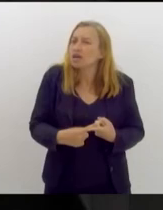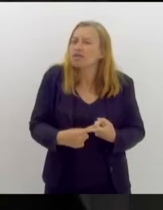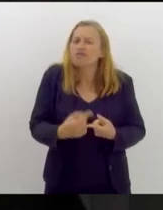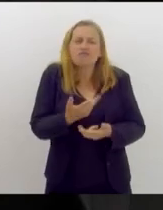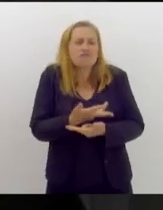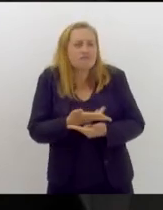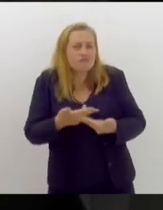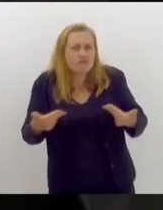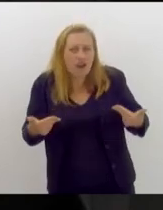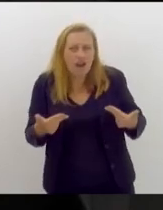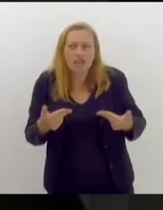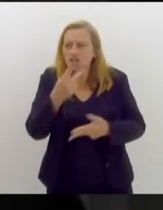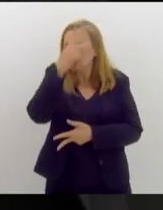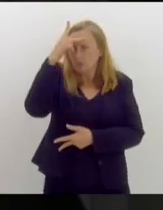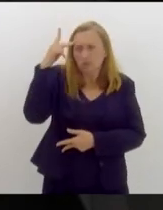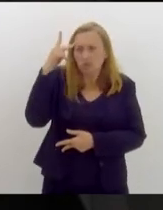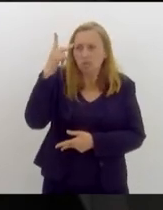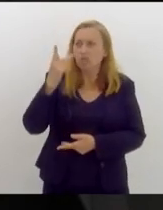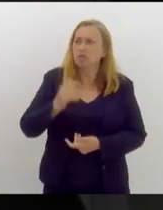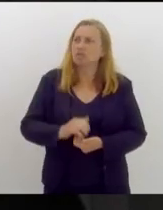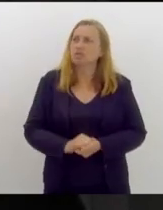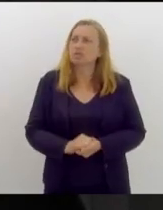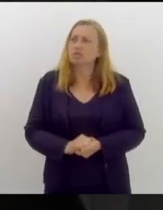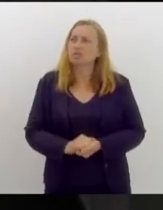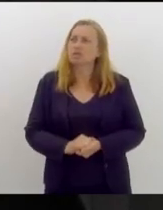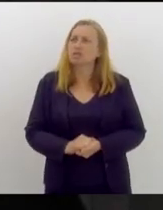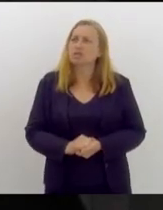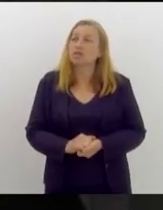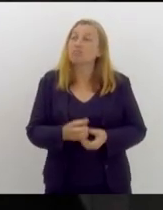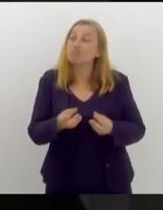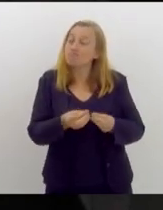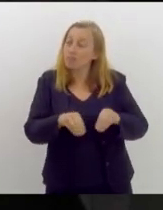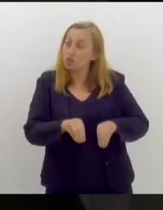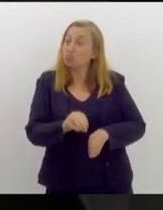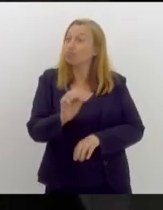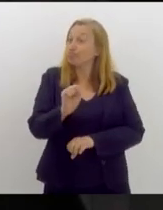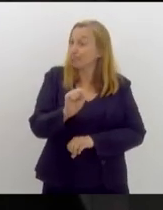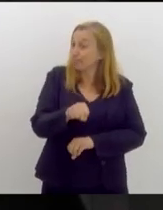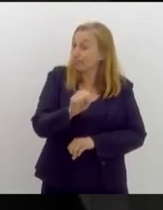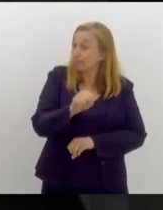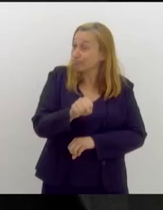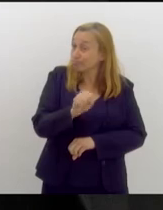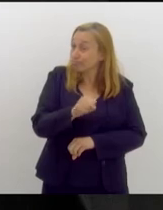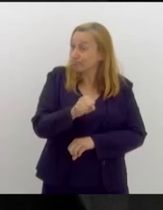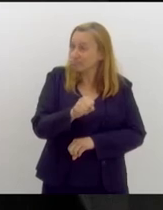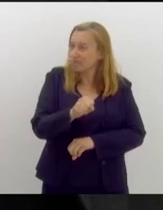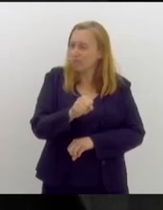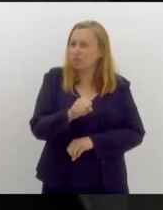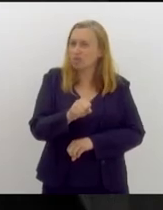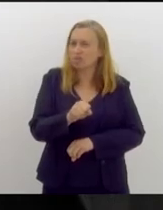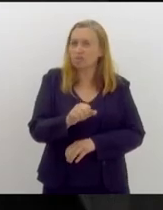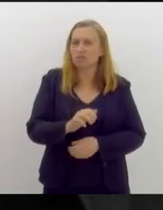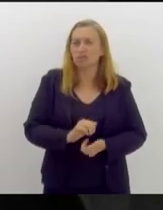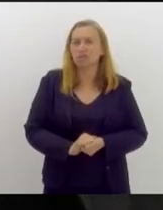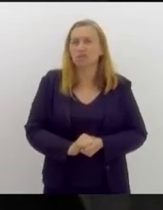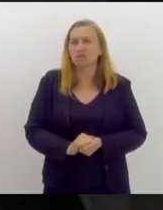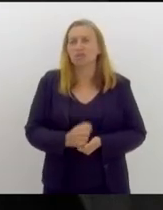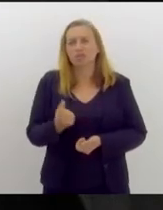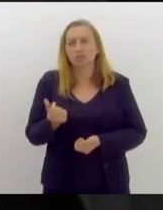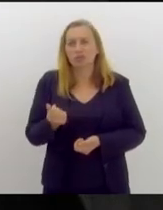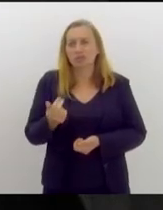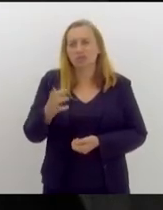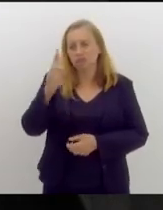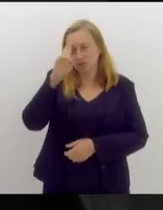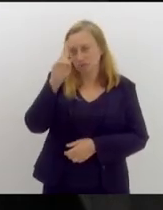mas muita gente está sendo prejudicada pela ganância de poucos Muito obrigado